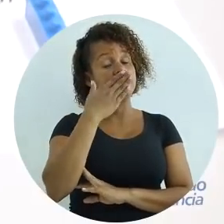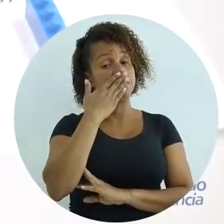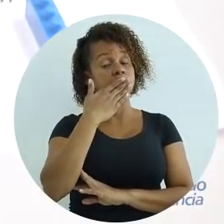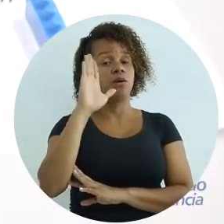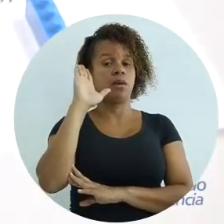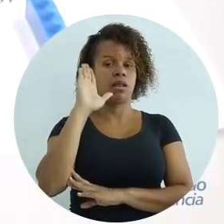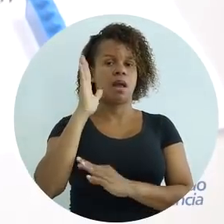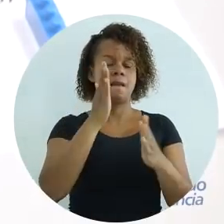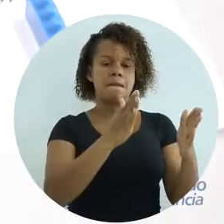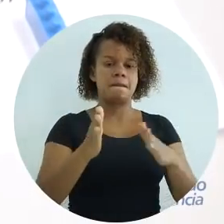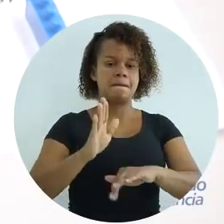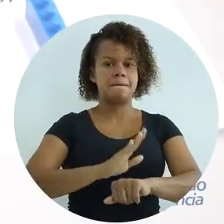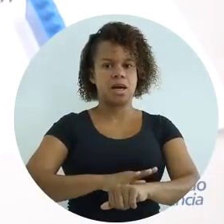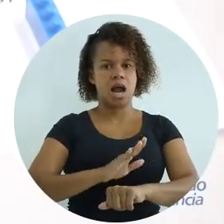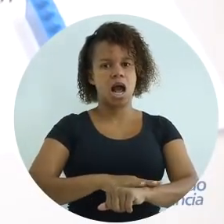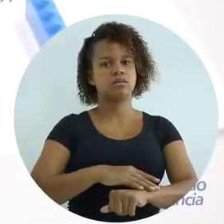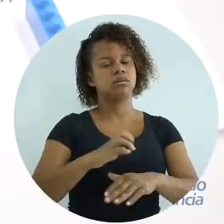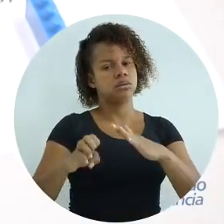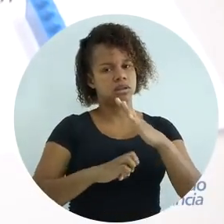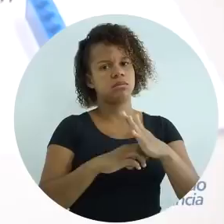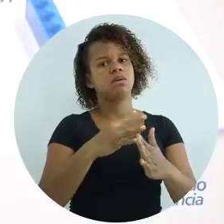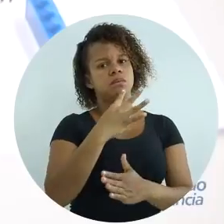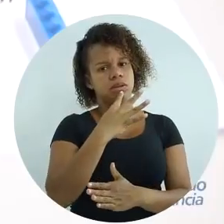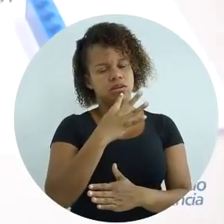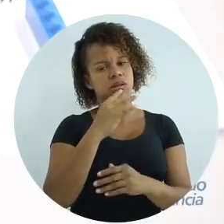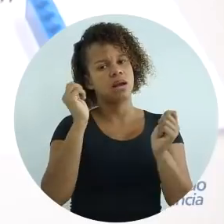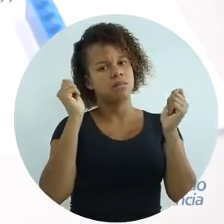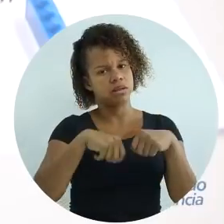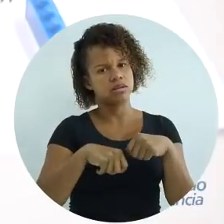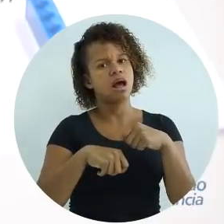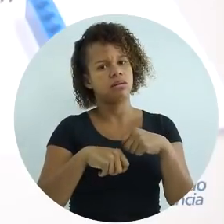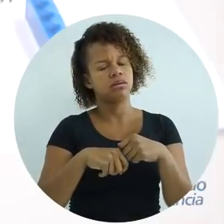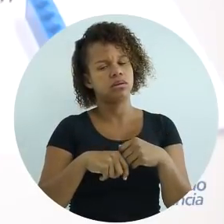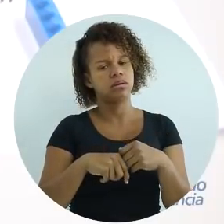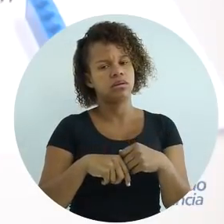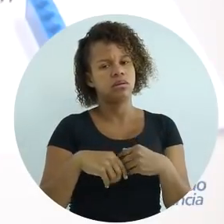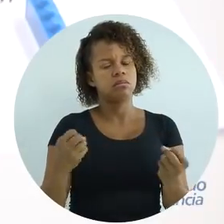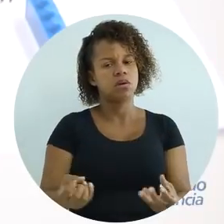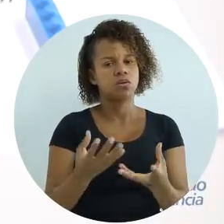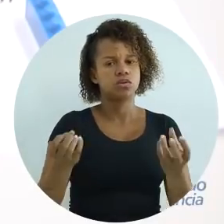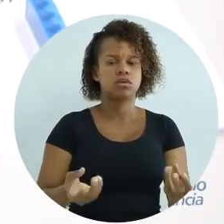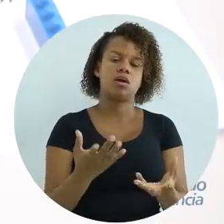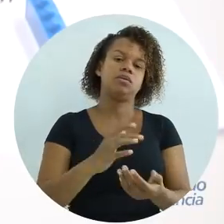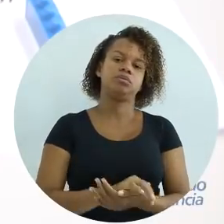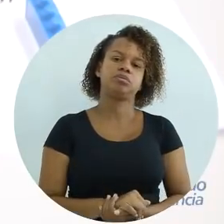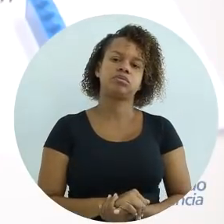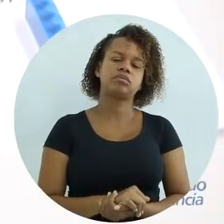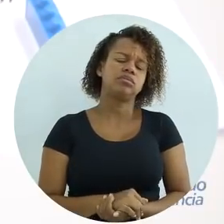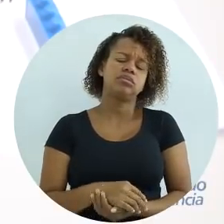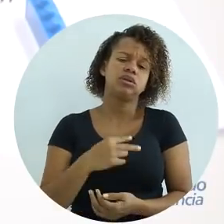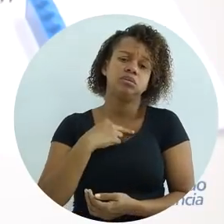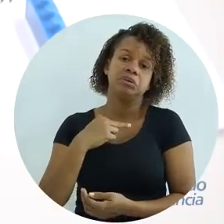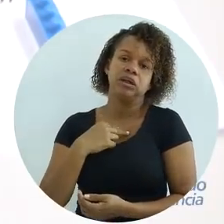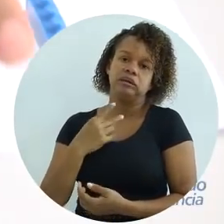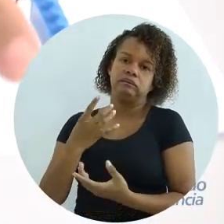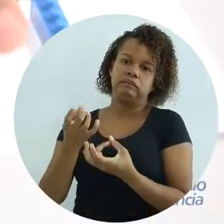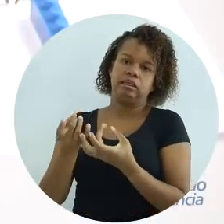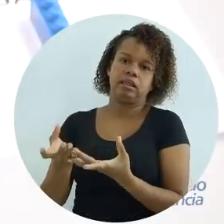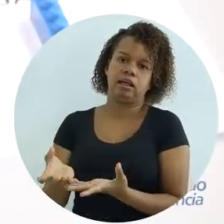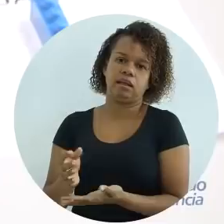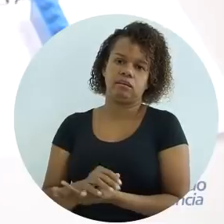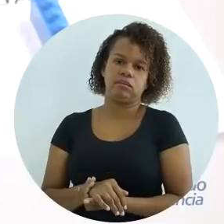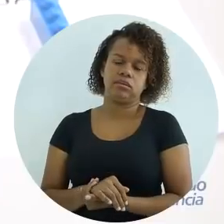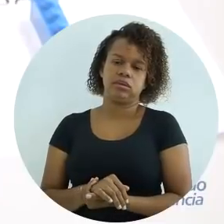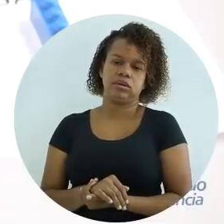prometer prazos, a empresa tenha conhecimento da capacidade de produção. Não adiantaria nada